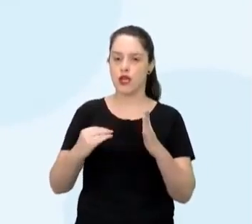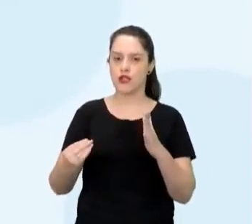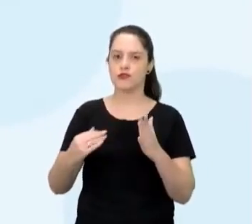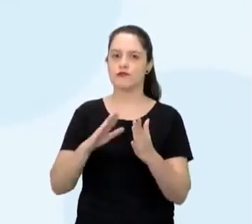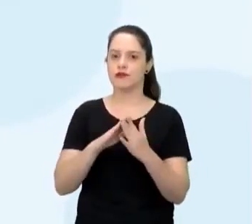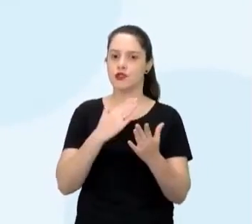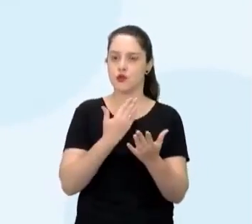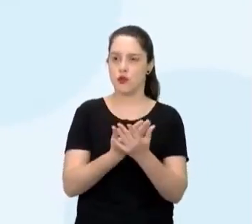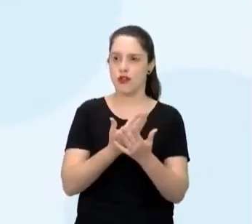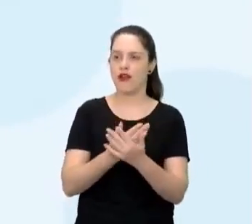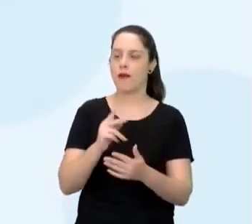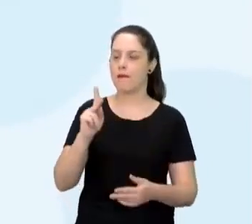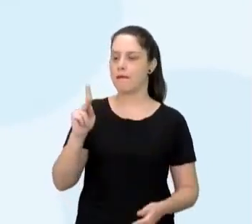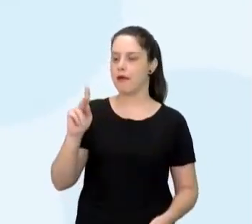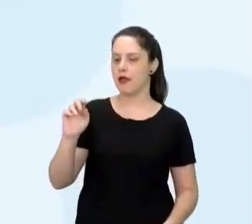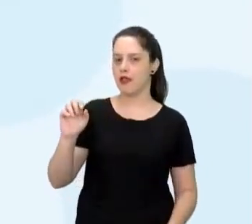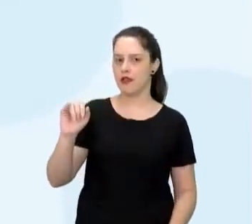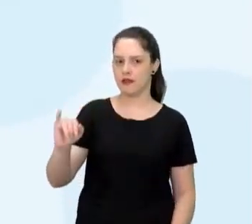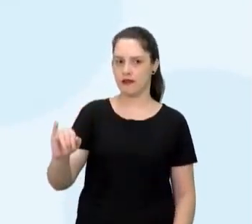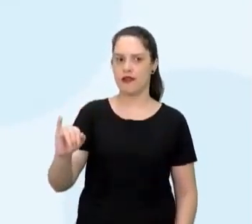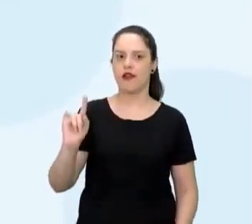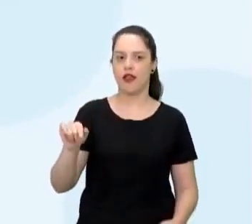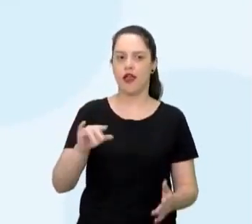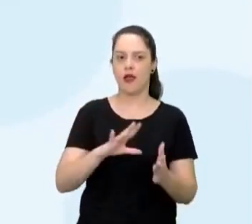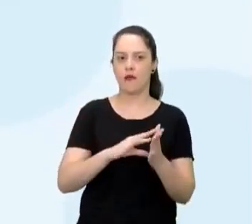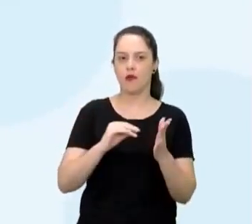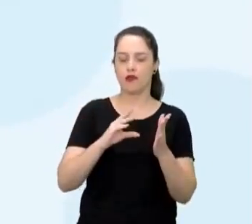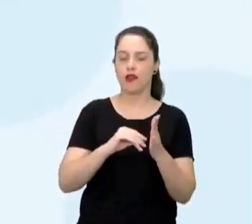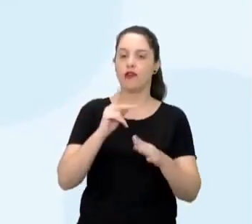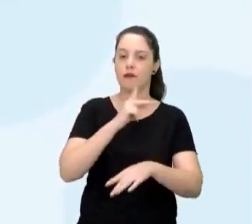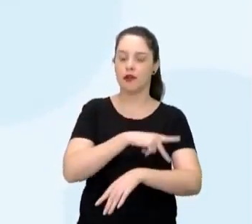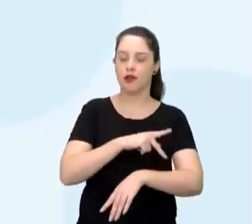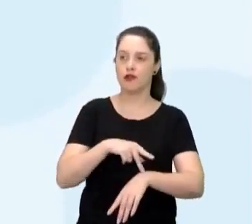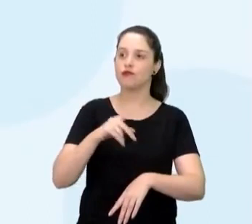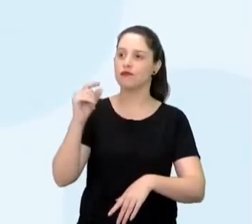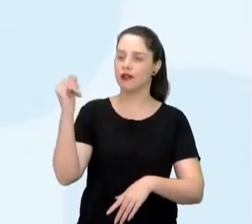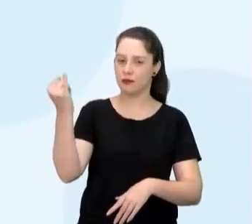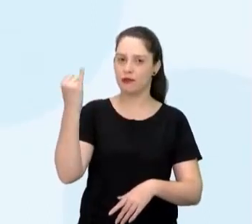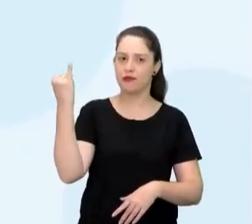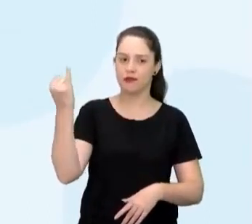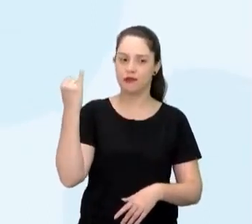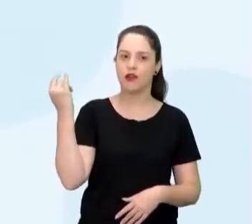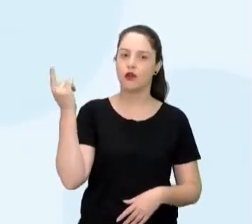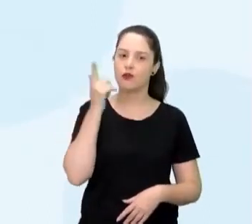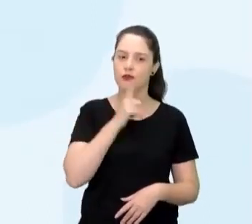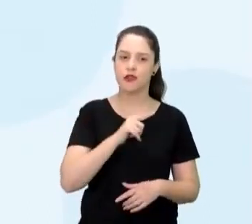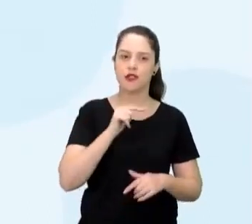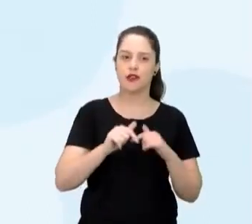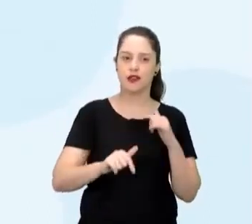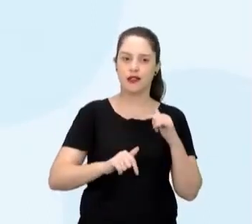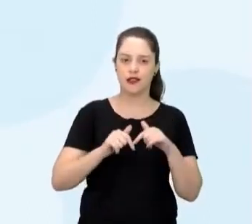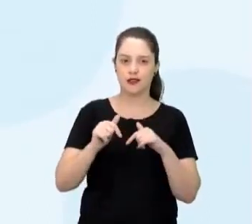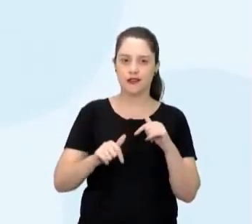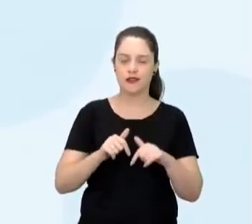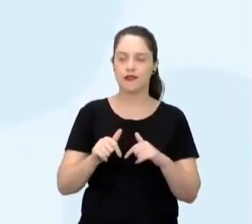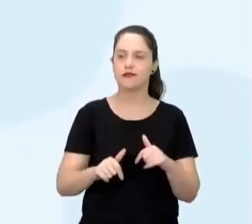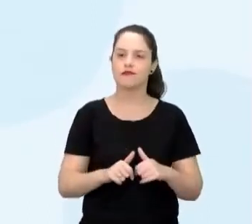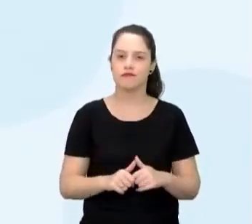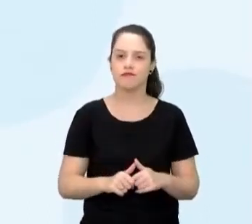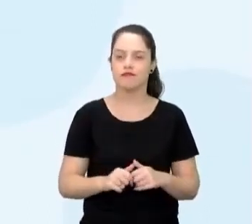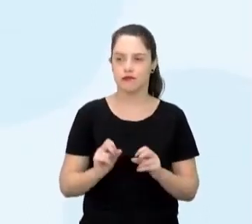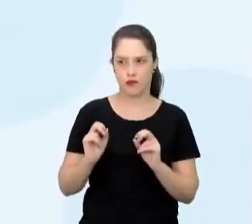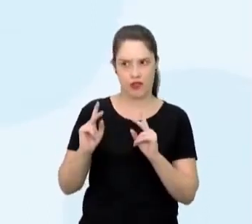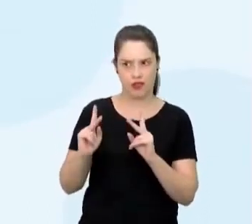ensino integral. Né, o que tem nesse modelo pedagógico que é importante que a gente consiga trabalhar aí nessas PEIs,